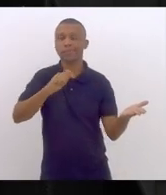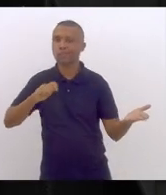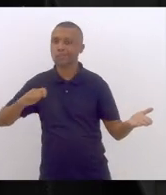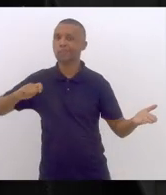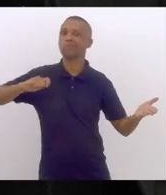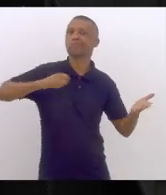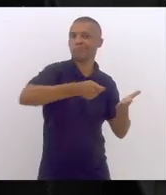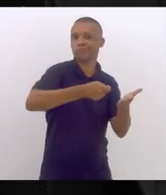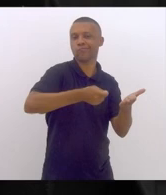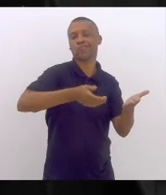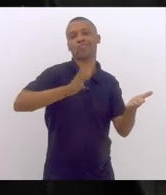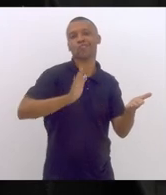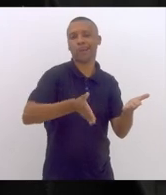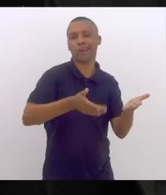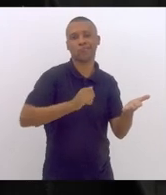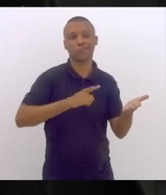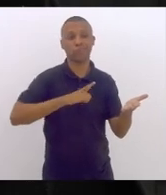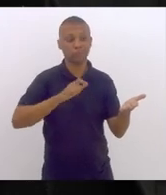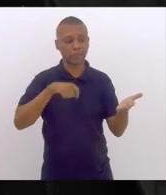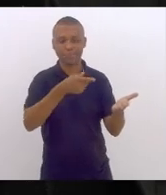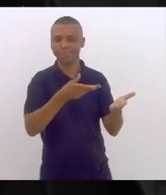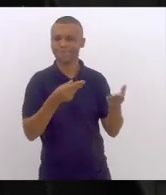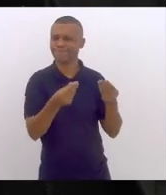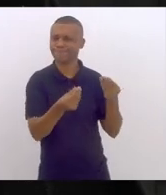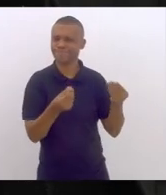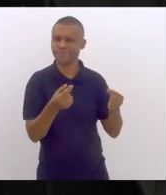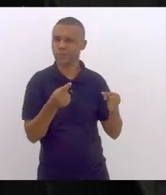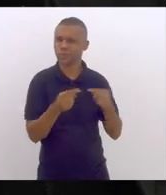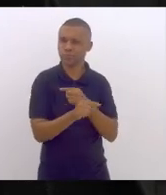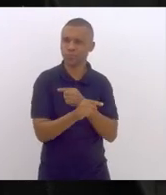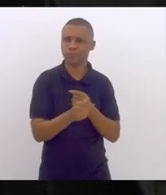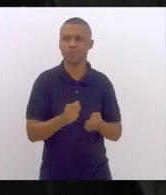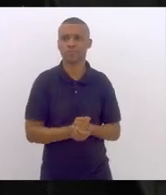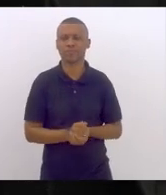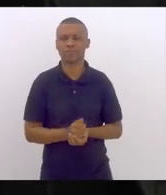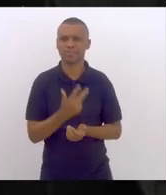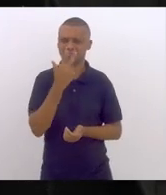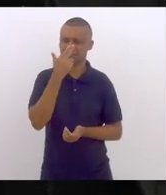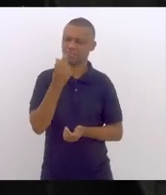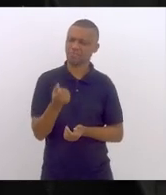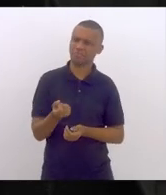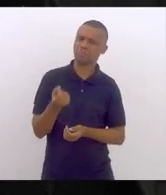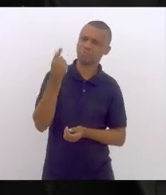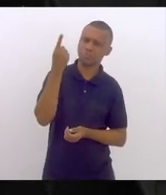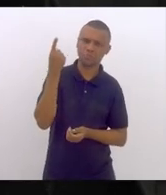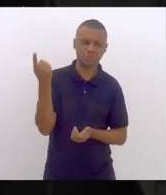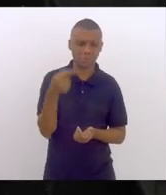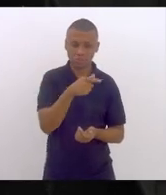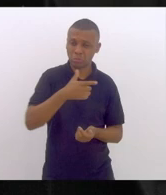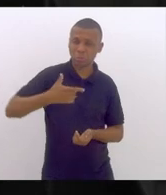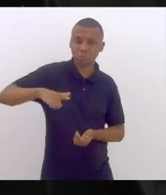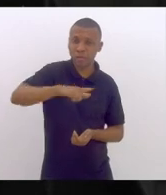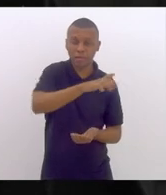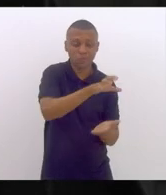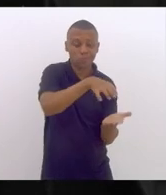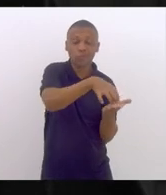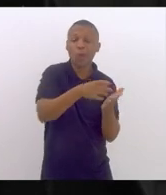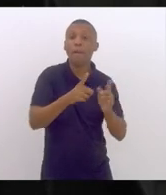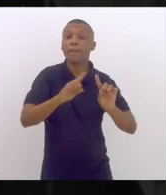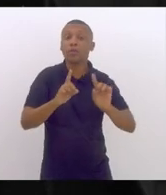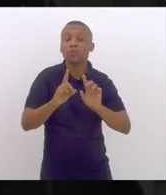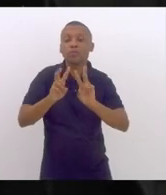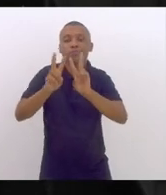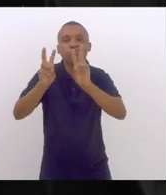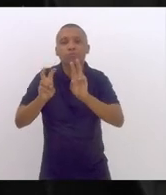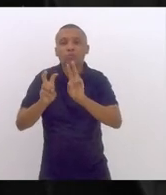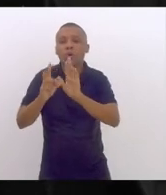denominada tendo alguma denominação eu tenho certezatismo né mas não quero aqui discutir o conteúdo o mérito